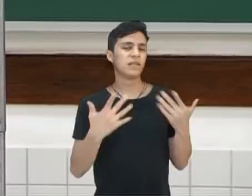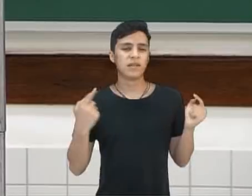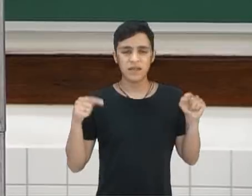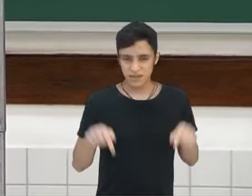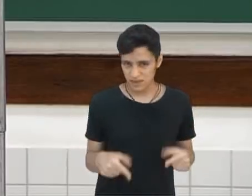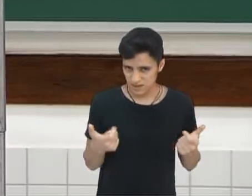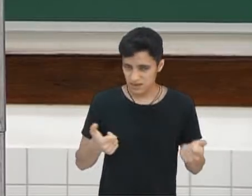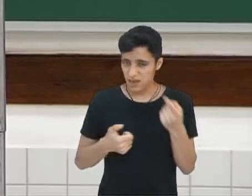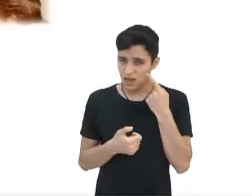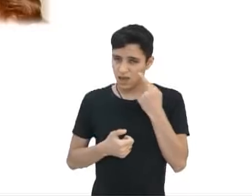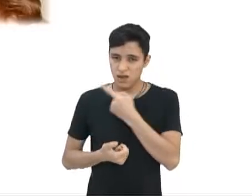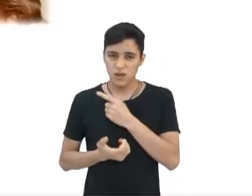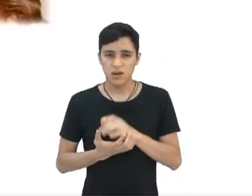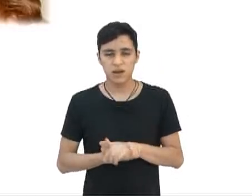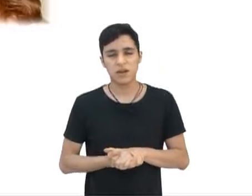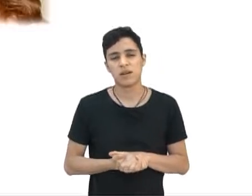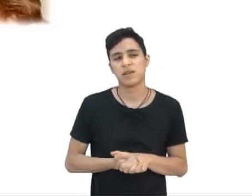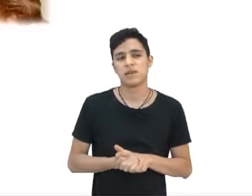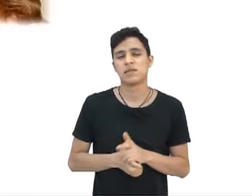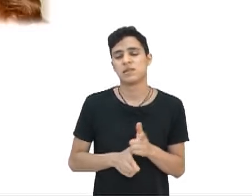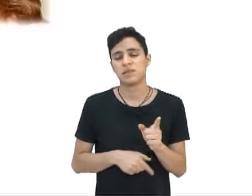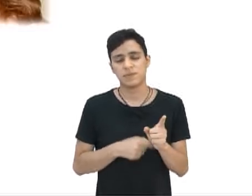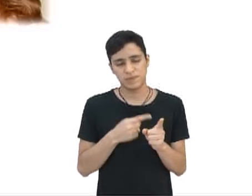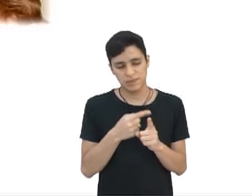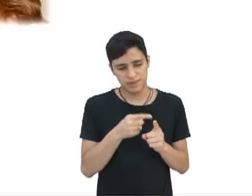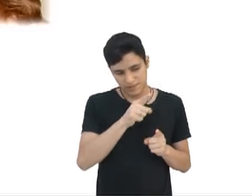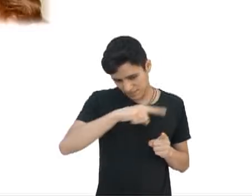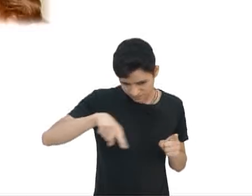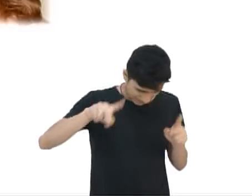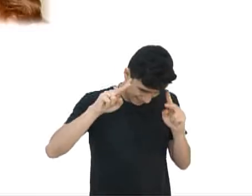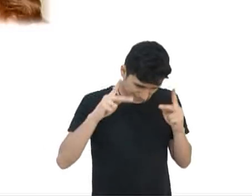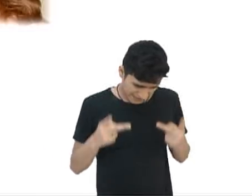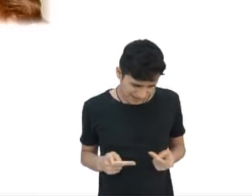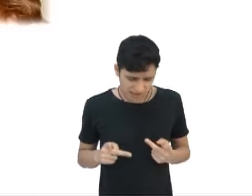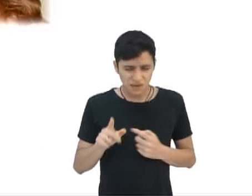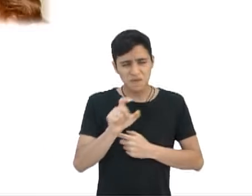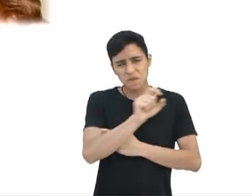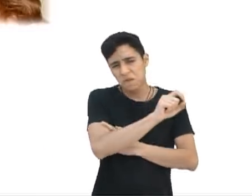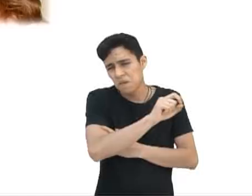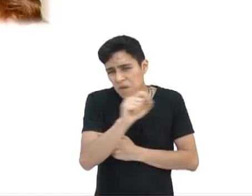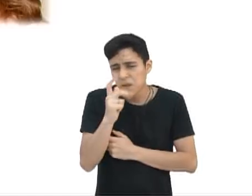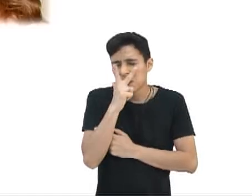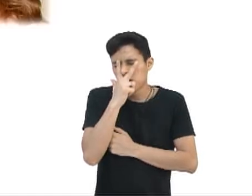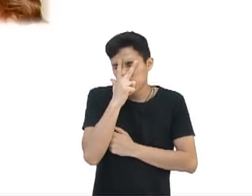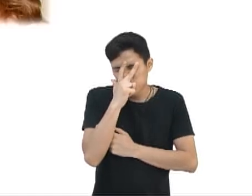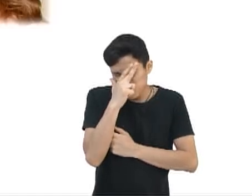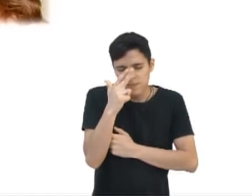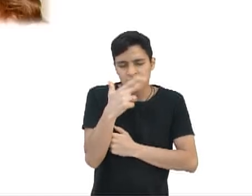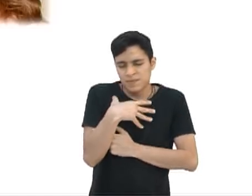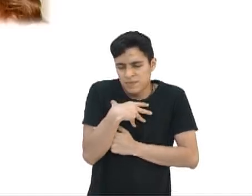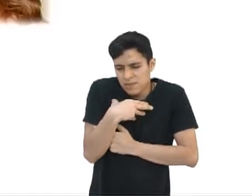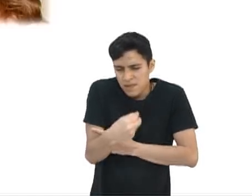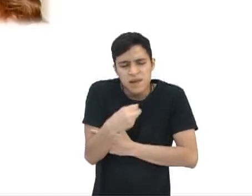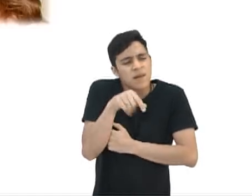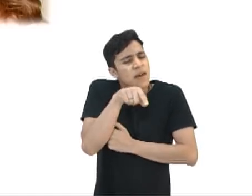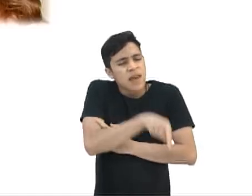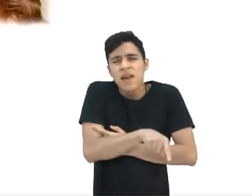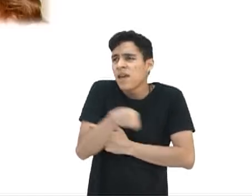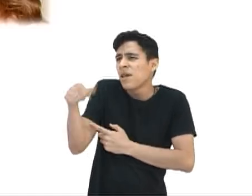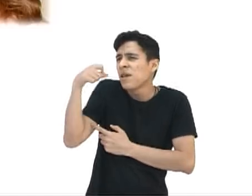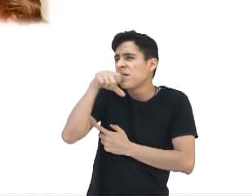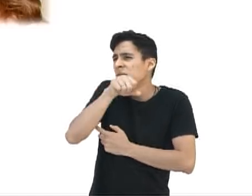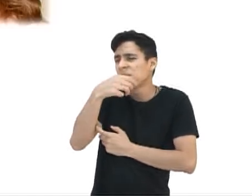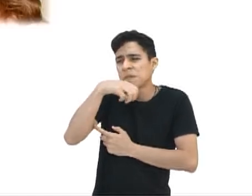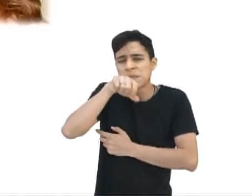aqui. Olha só, porque em humanos, por mais parecido que um filho seja com os seus pais, tá, ou com a